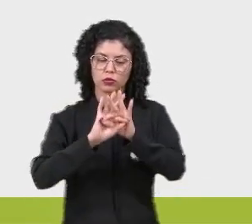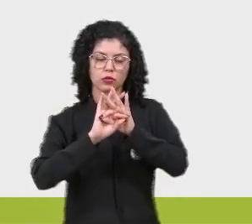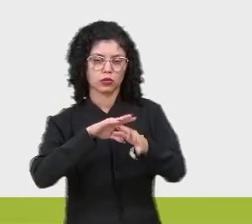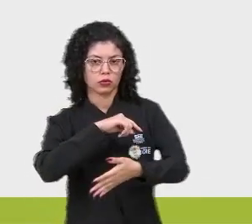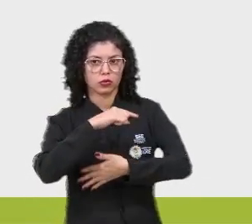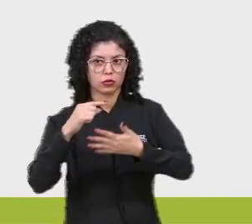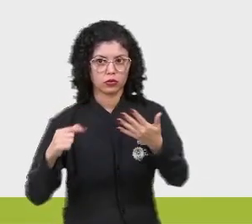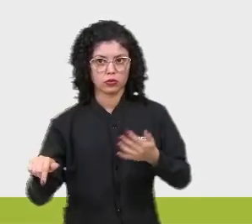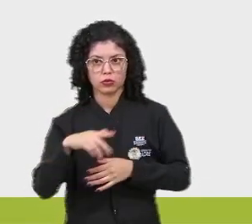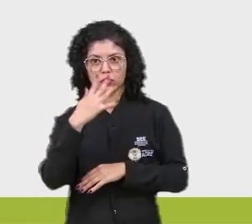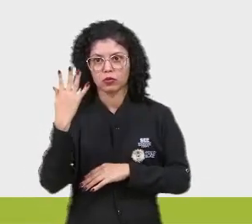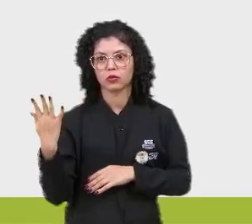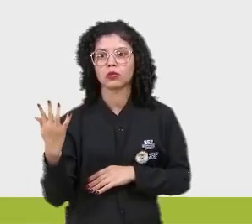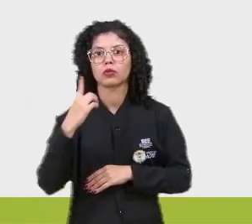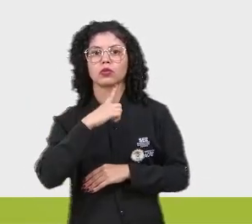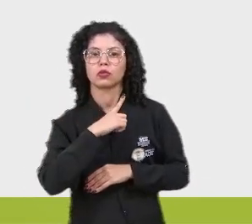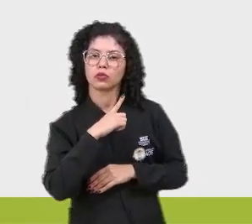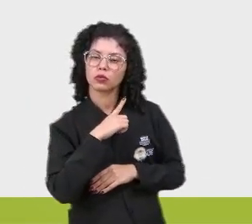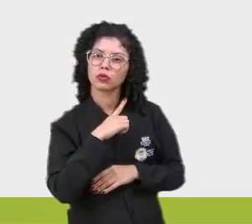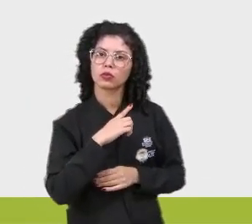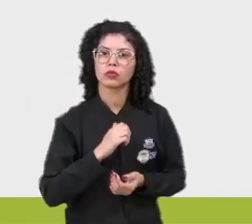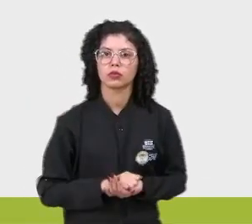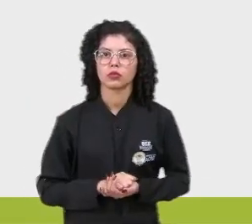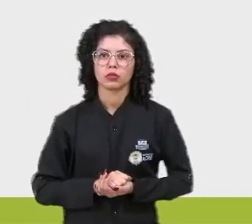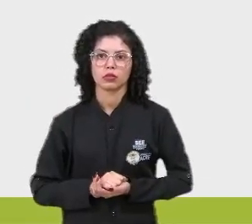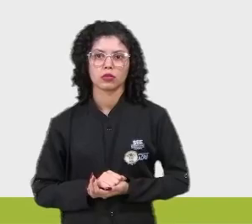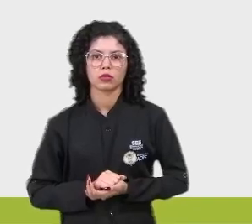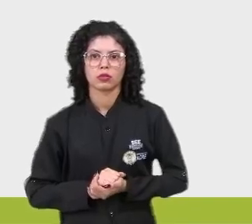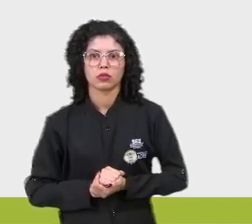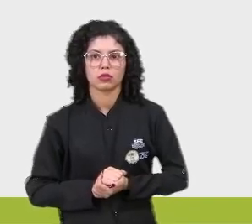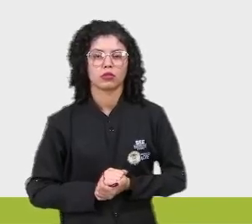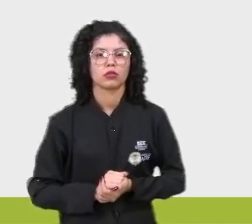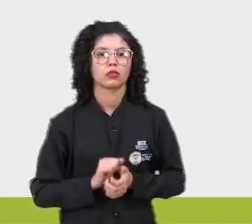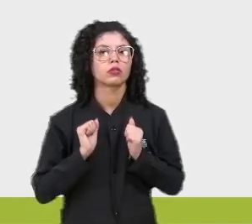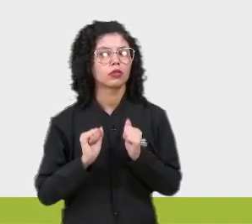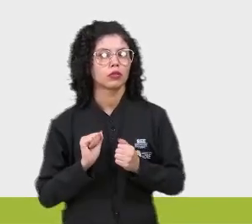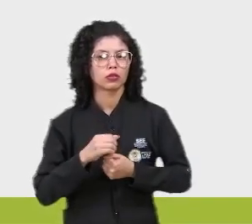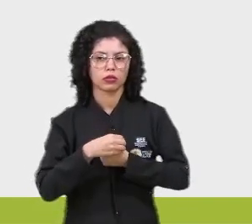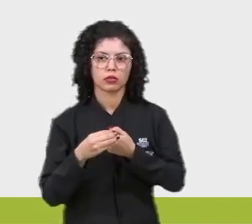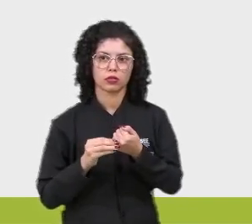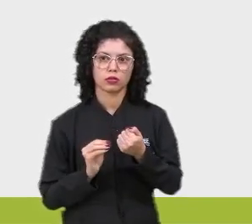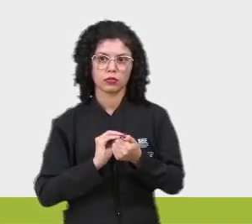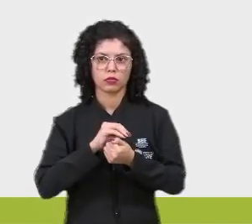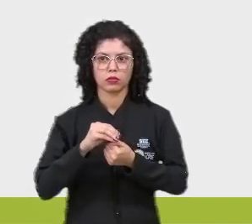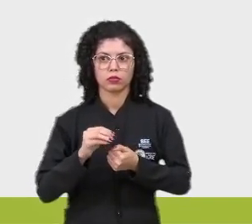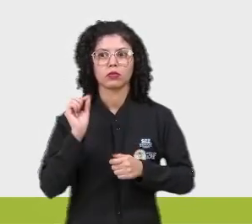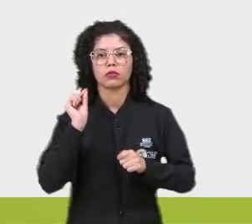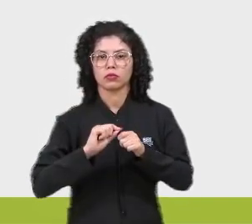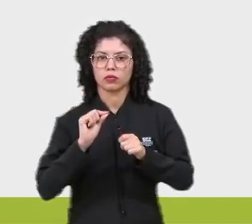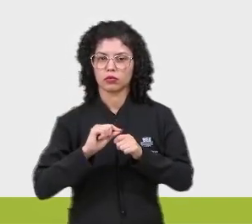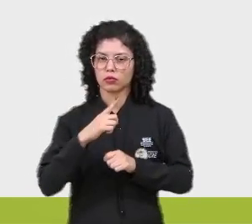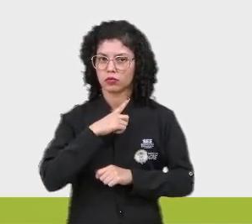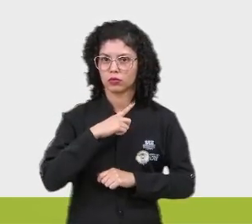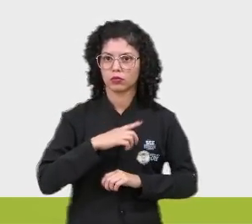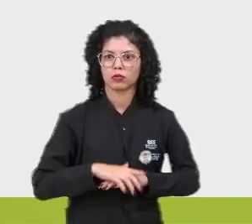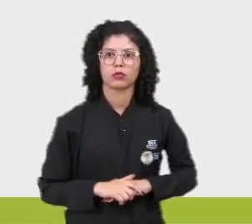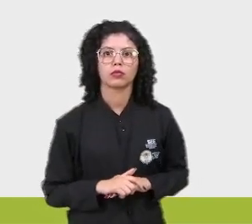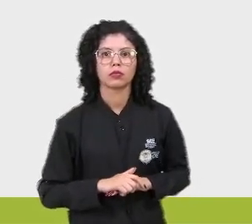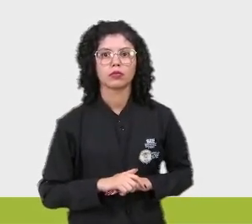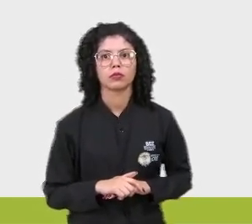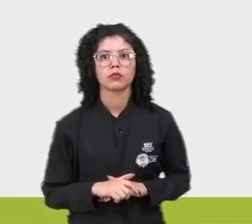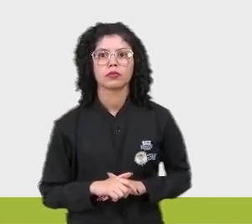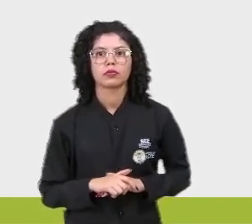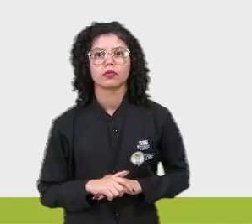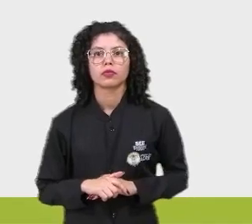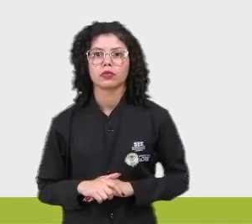ligações e a quantidade de ligações sigmas e pi que essa molécula ela vai obter. Pode passar,